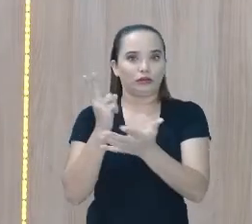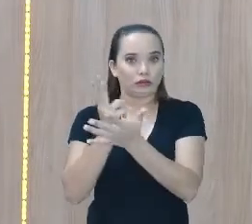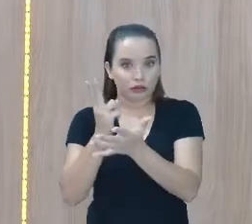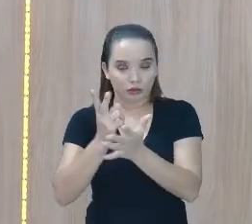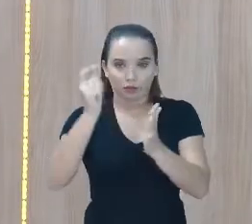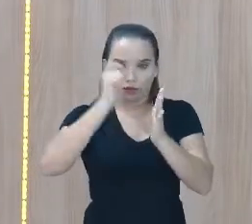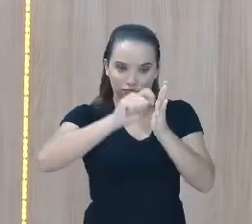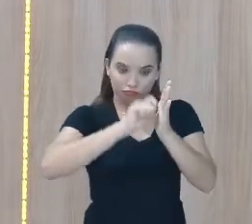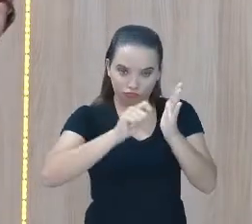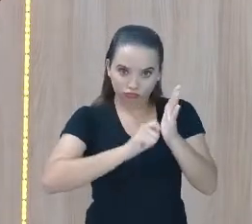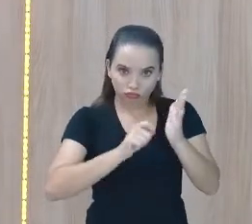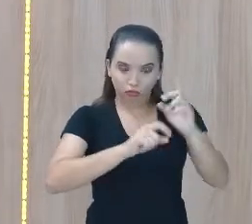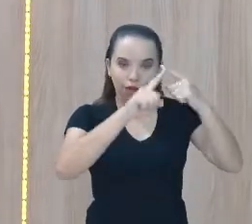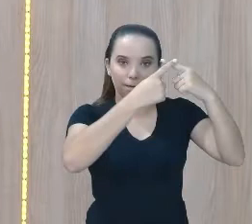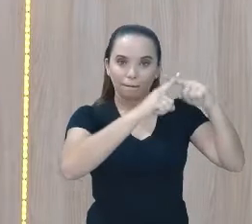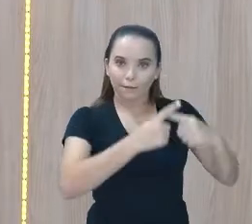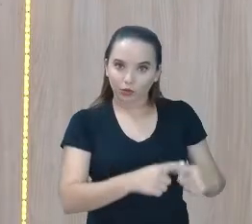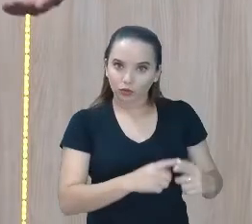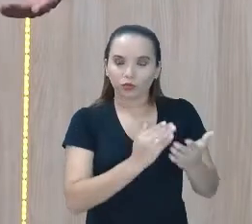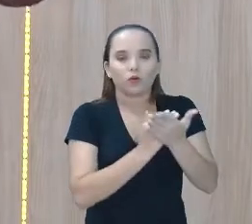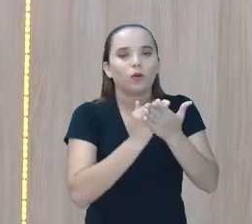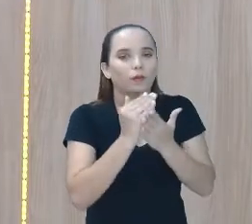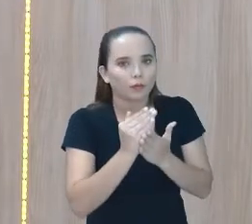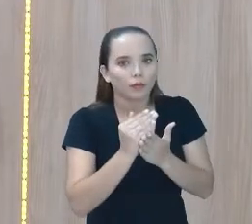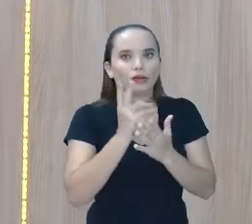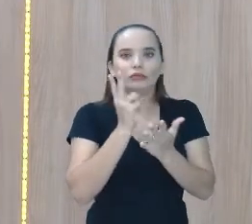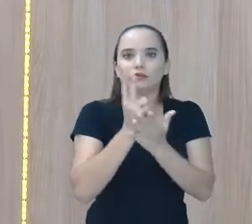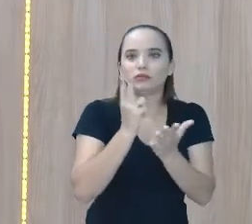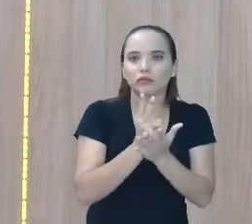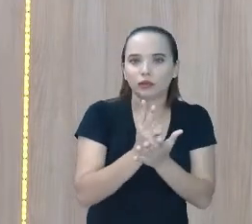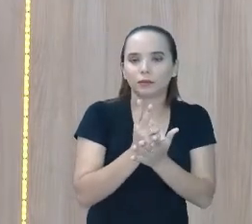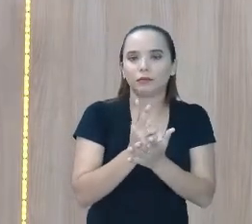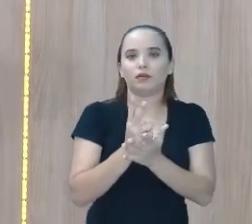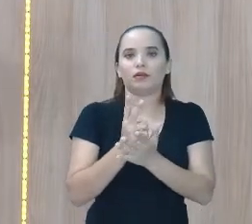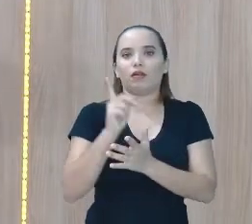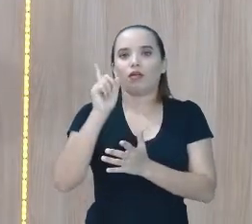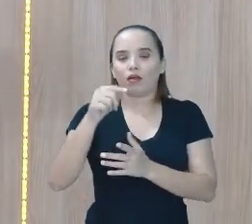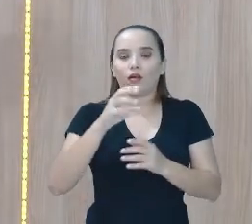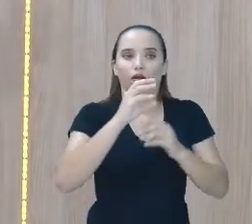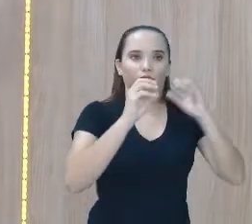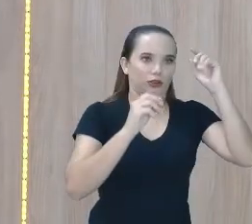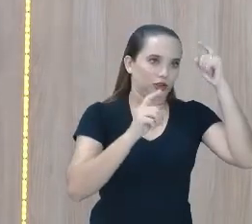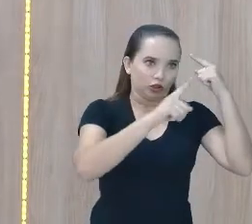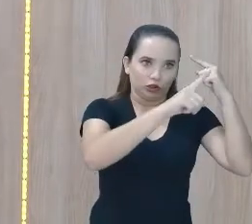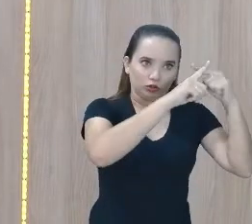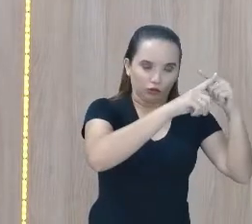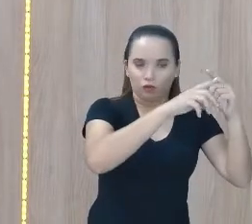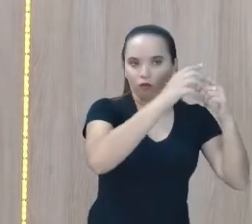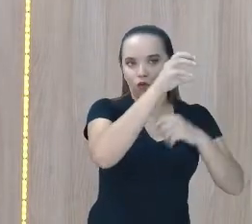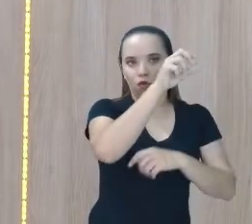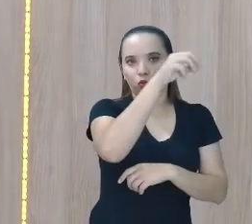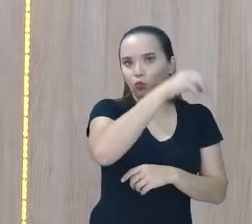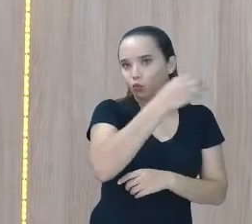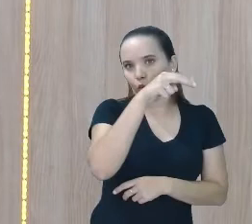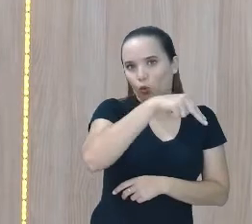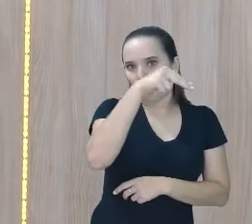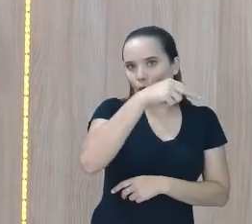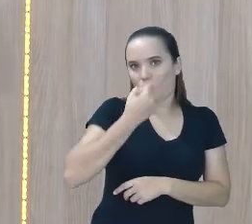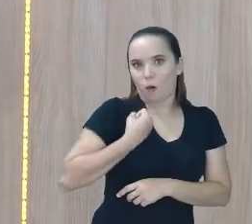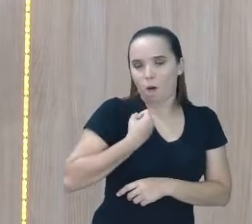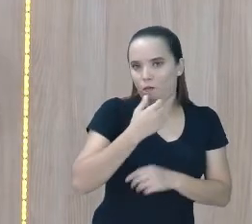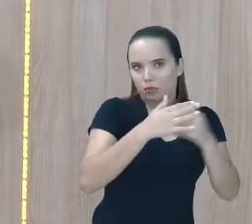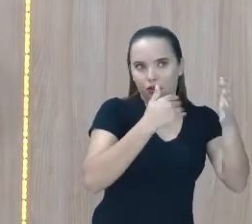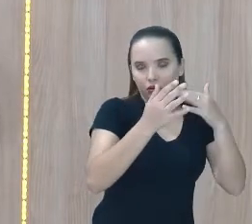a gente vai escrever o múltiplo de um número, a gente começa como? Esse valor vezes 0. Múltiplo de